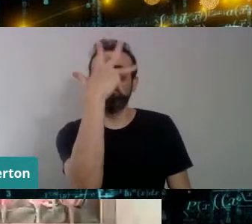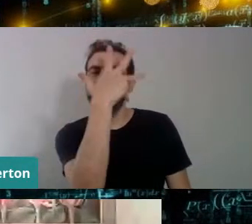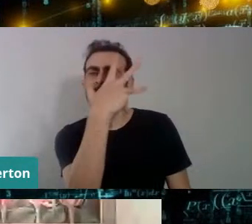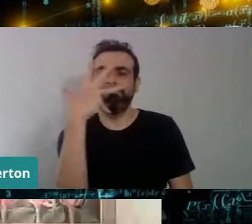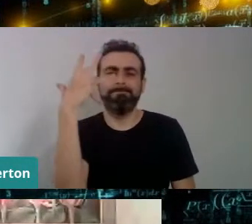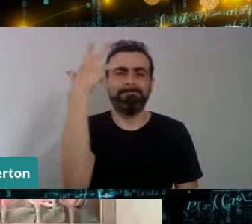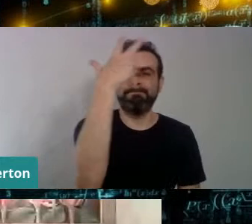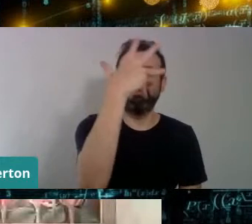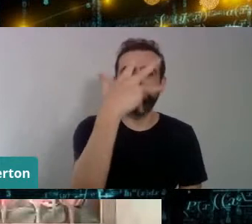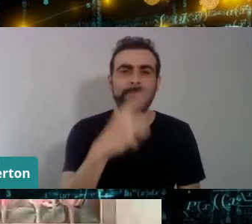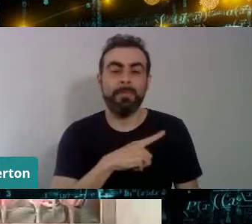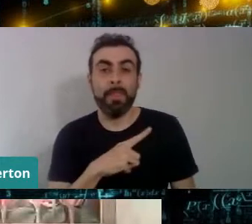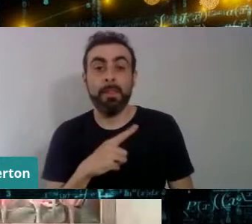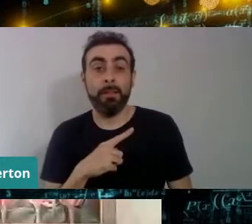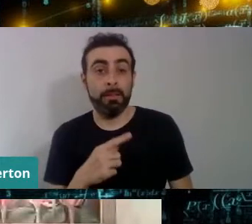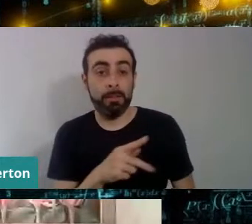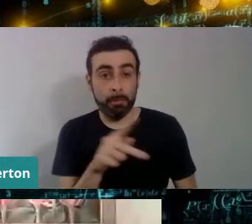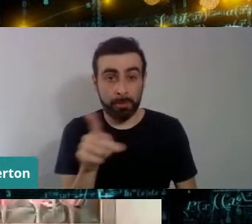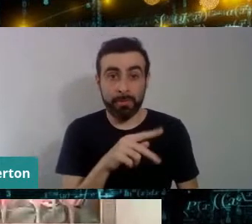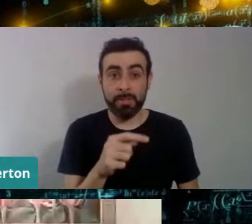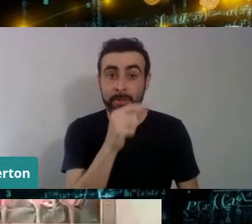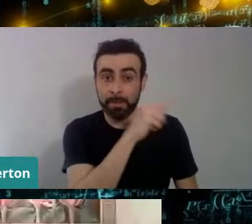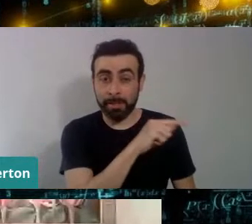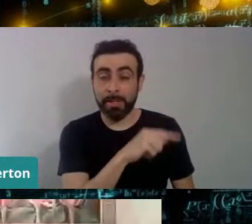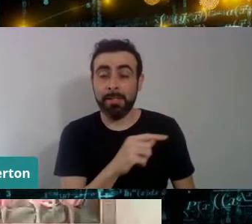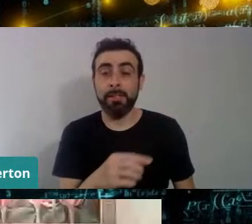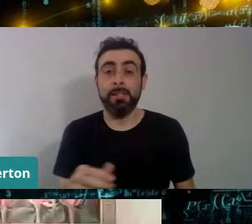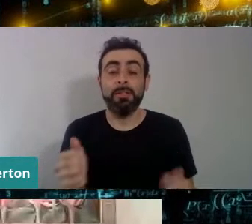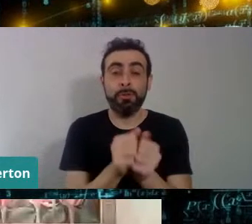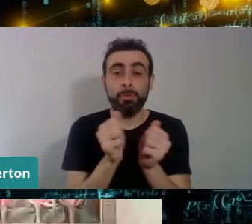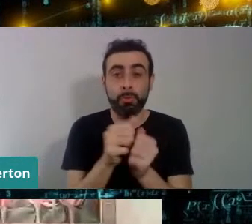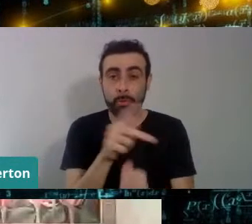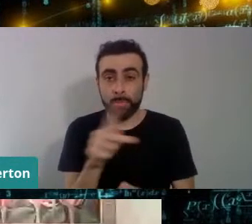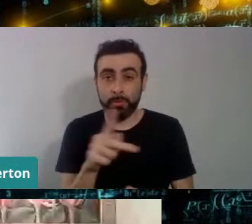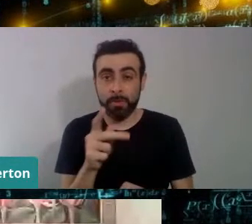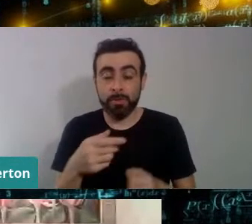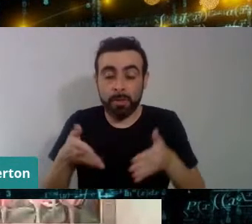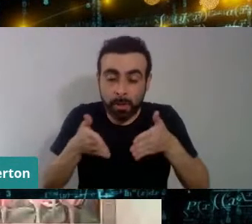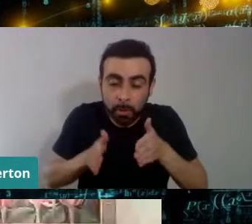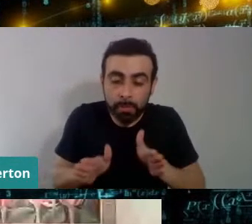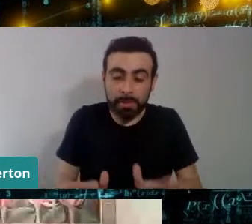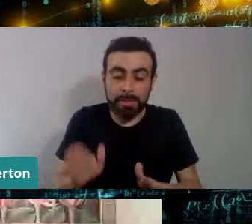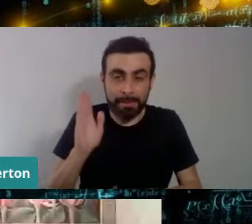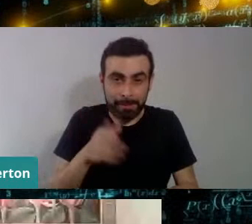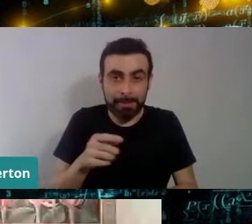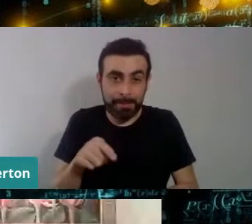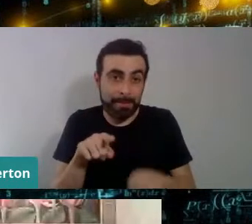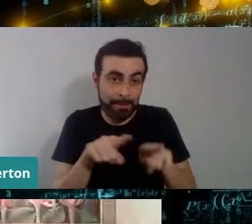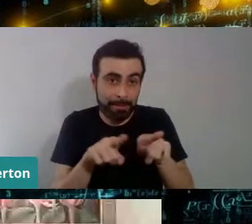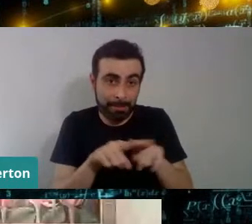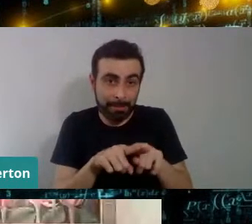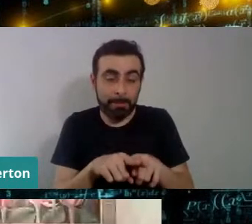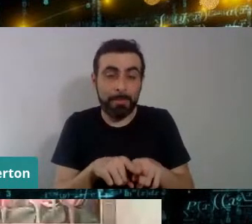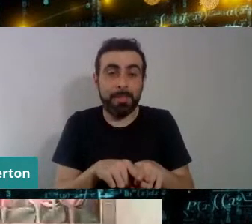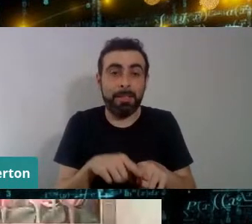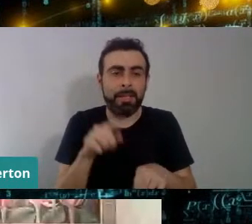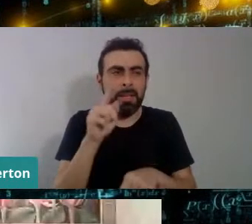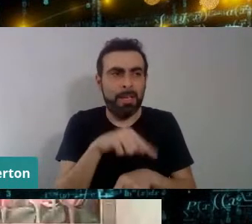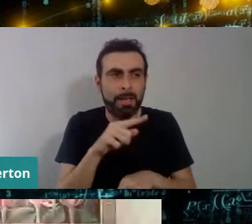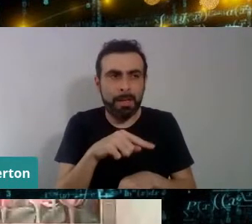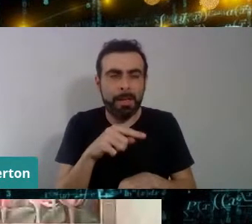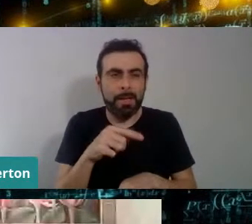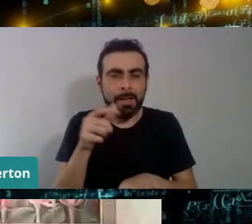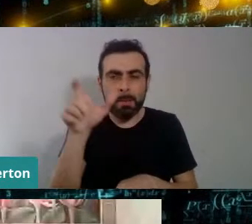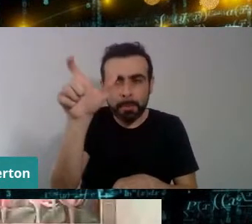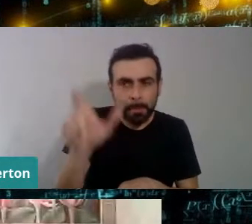um professor, lá na terra do Koga, professor Koga, Irapuruna, onde eu nasci, né? Inclusive era um japonês que dava